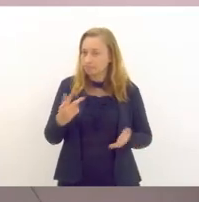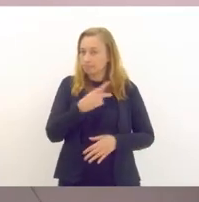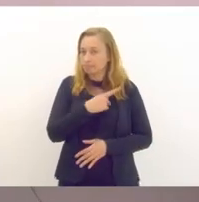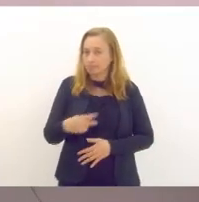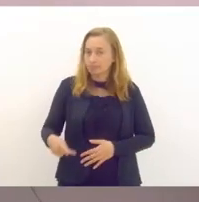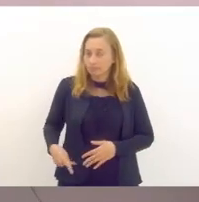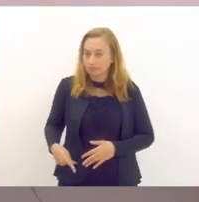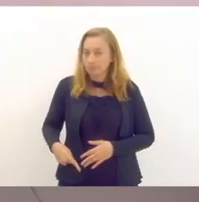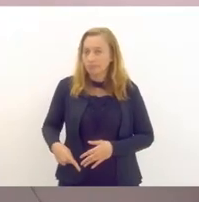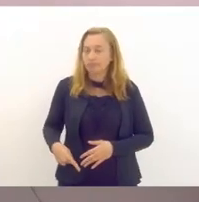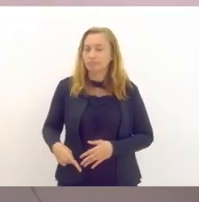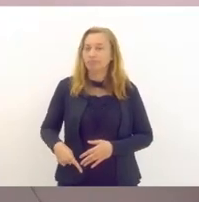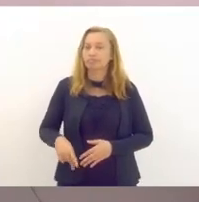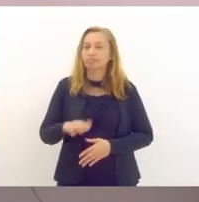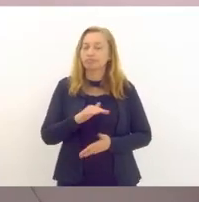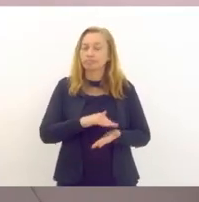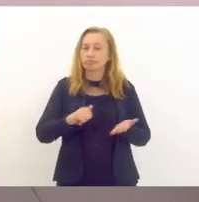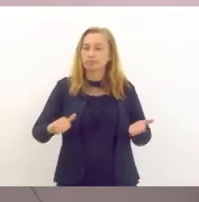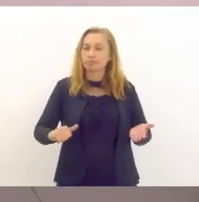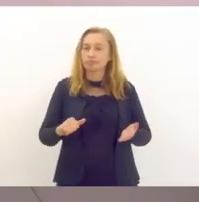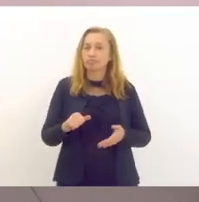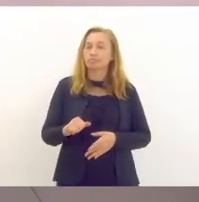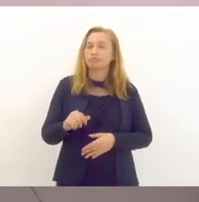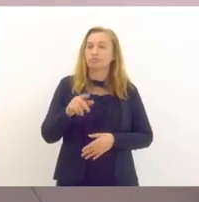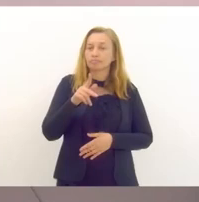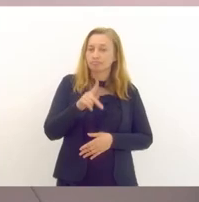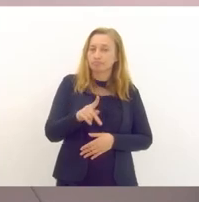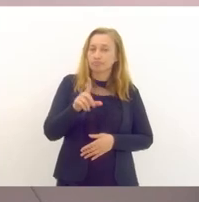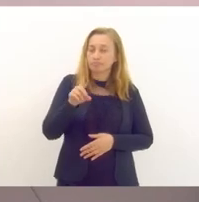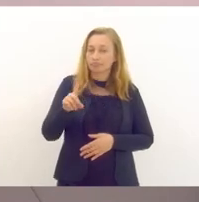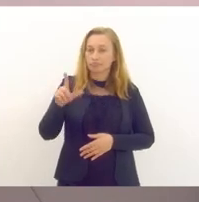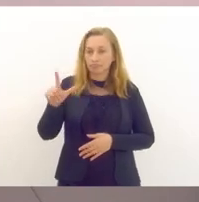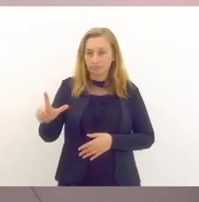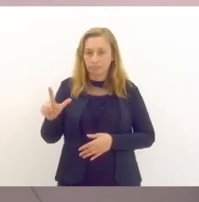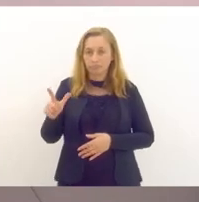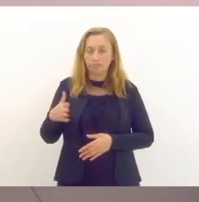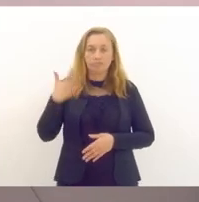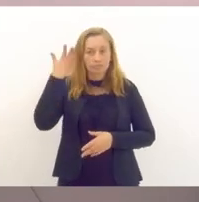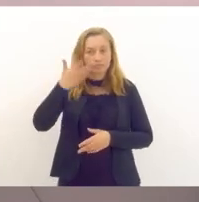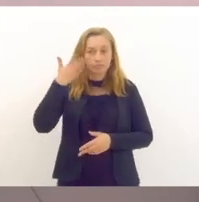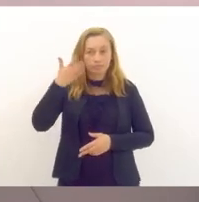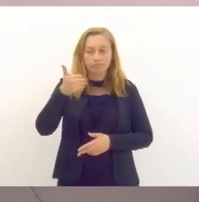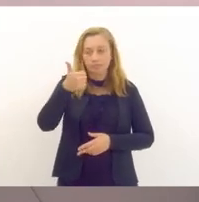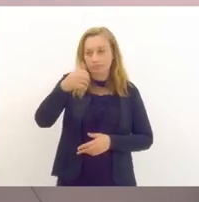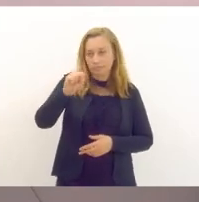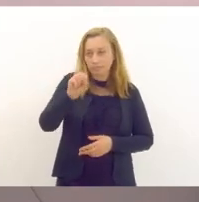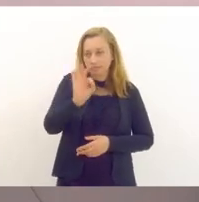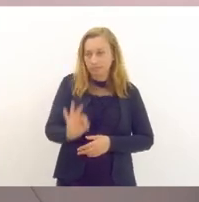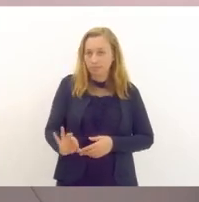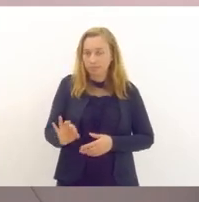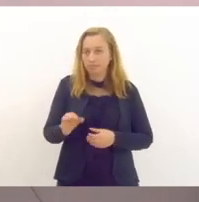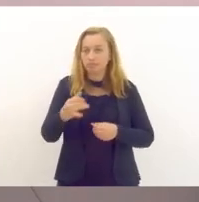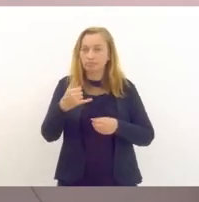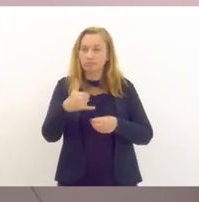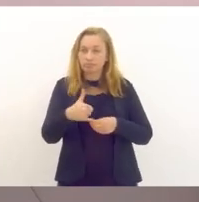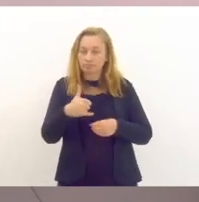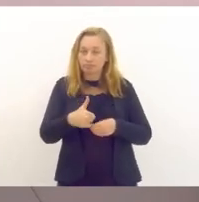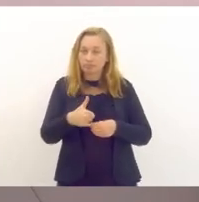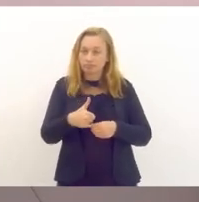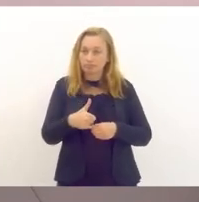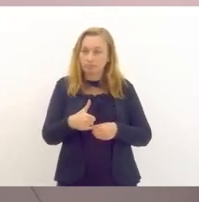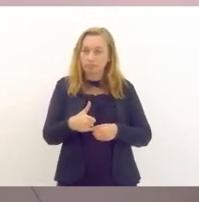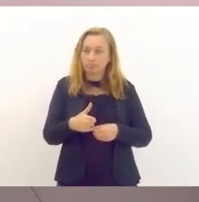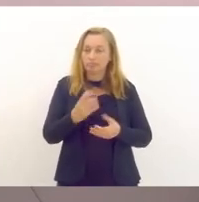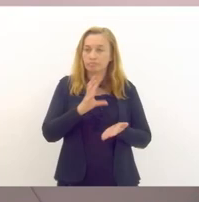exercício para retirar o pdl e a mensagem que fixa em 18% alíquota de combustível virar